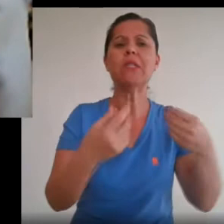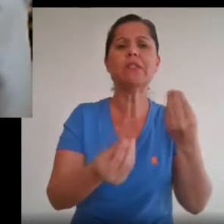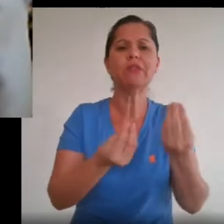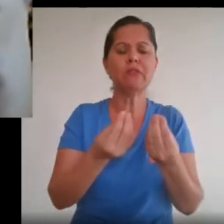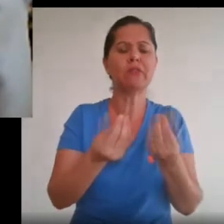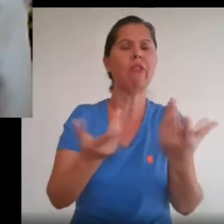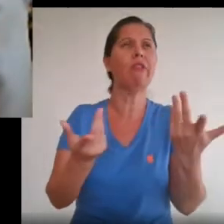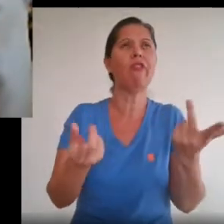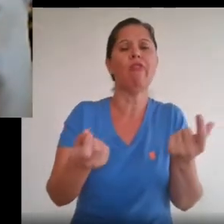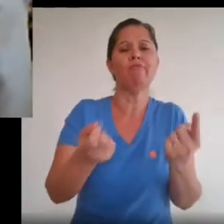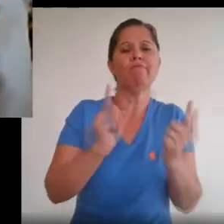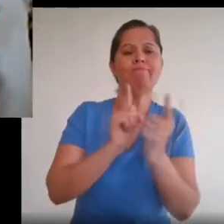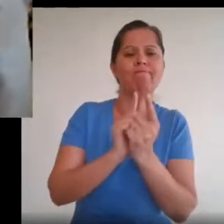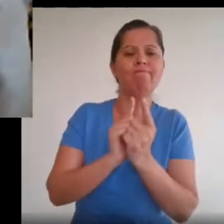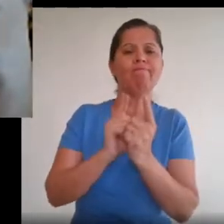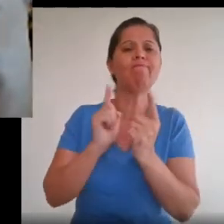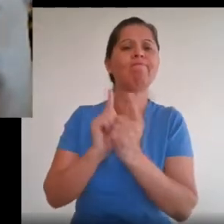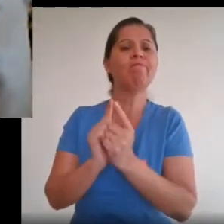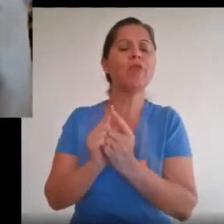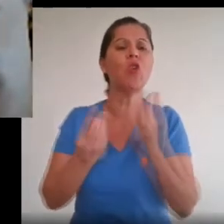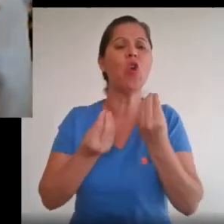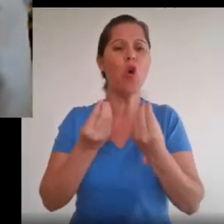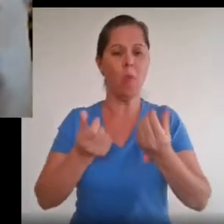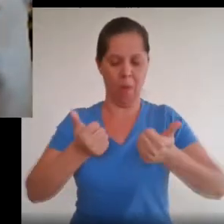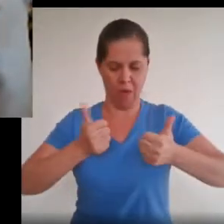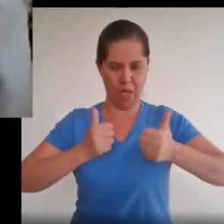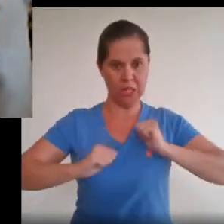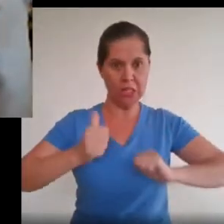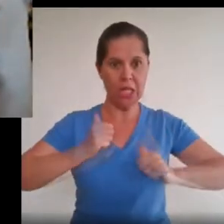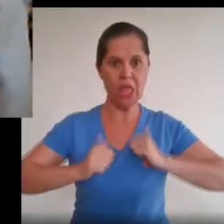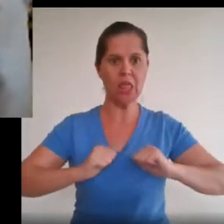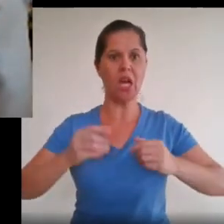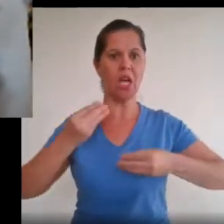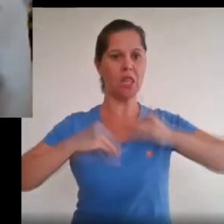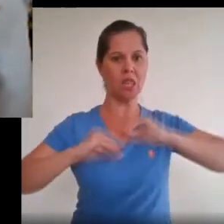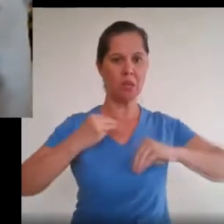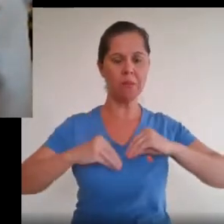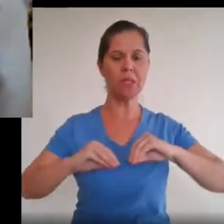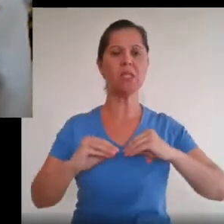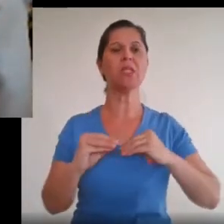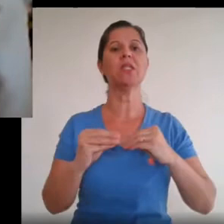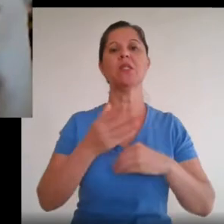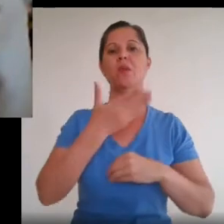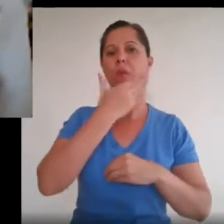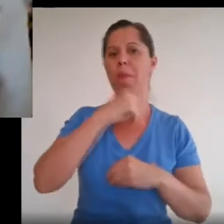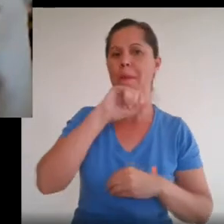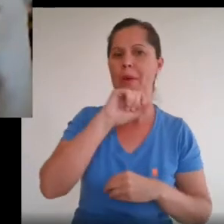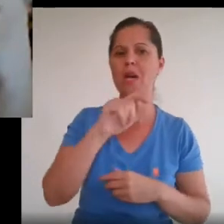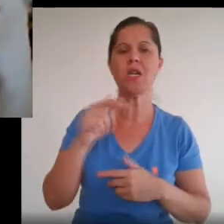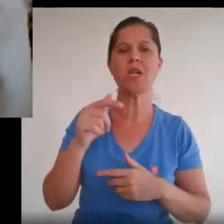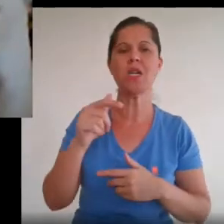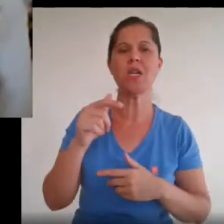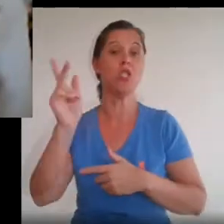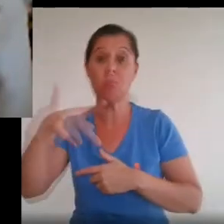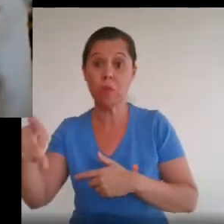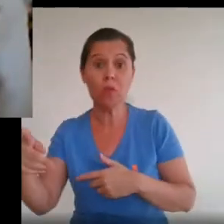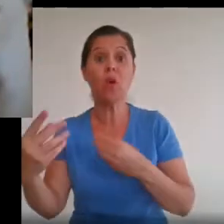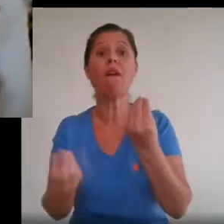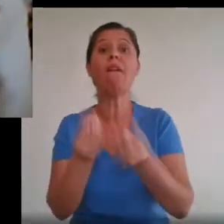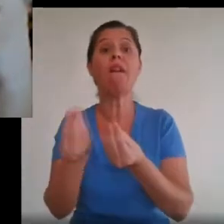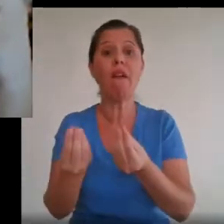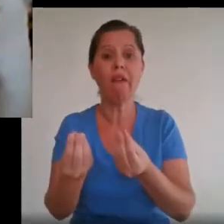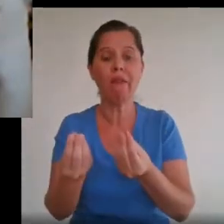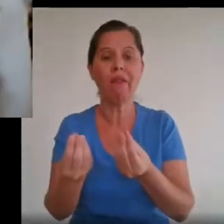lidar com a angústia e a ansiedade dos pais, das mães, dos professores? As psicólogas que atuam